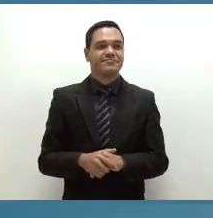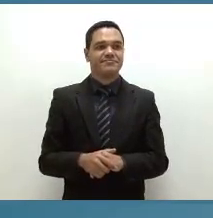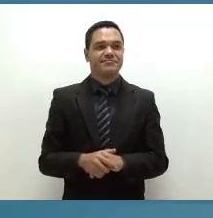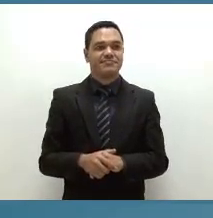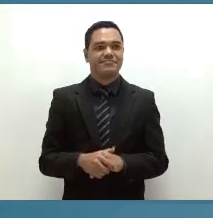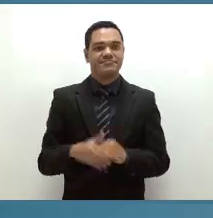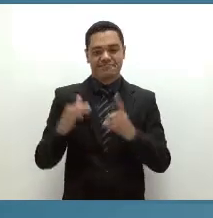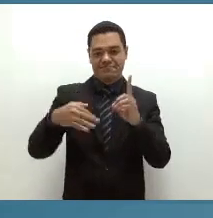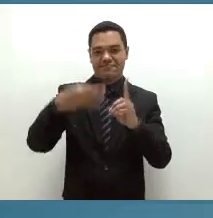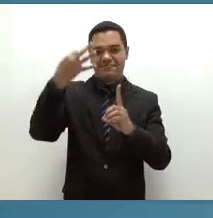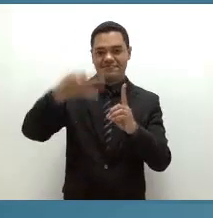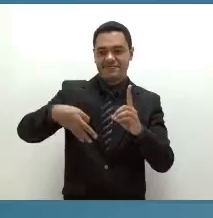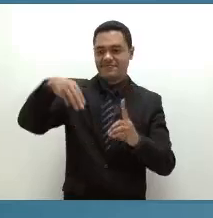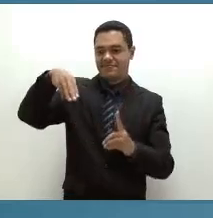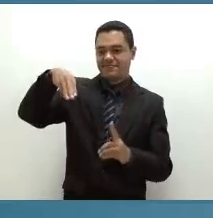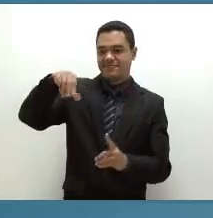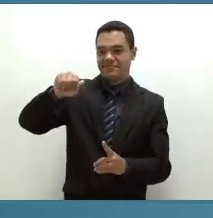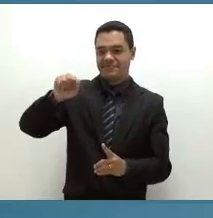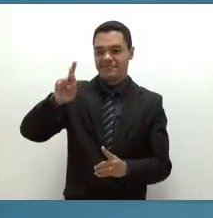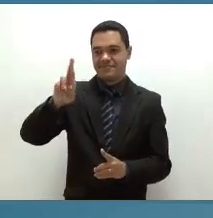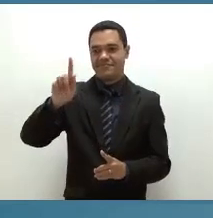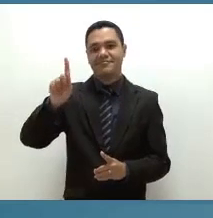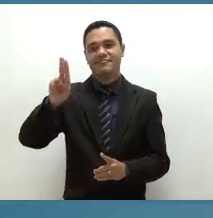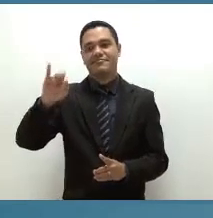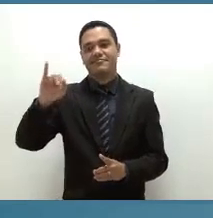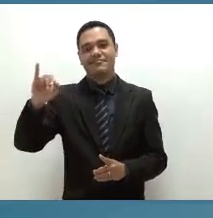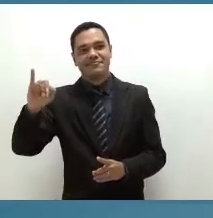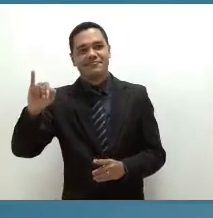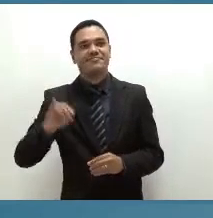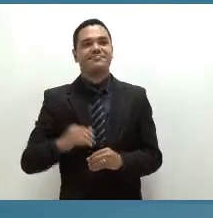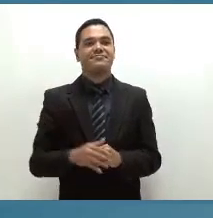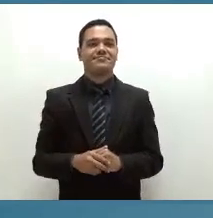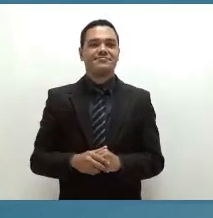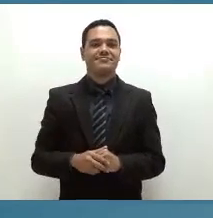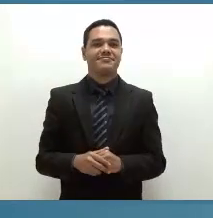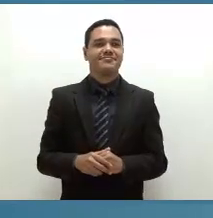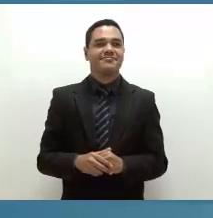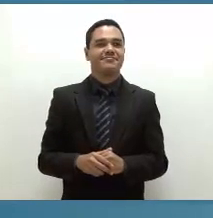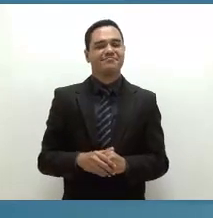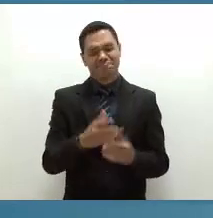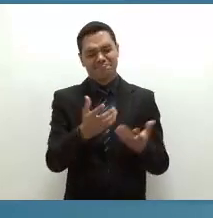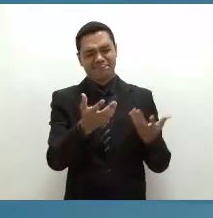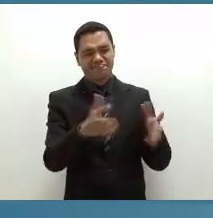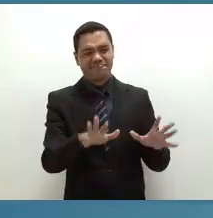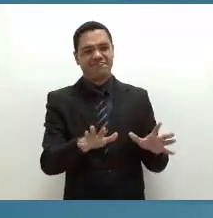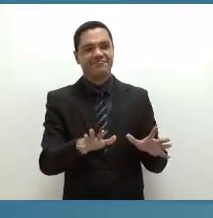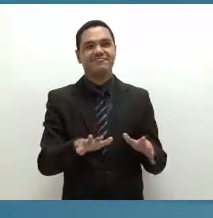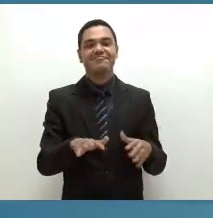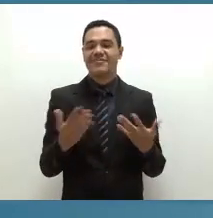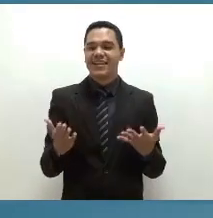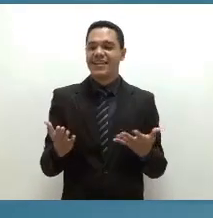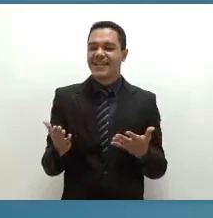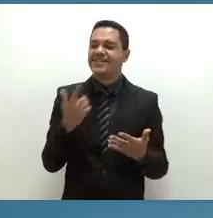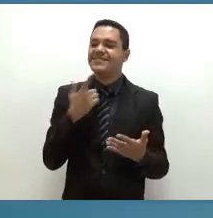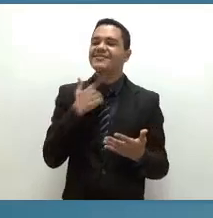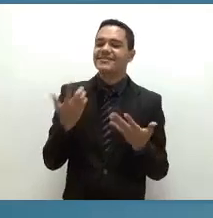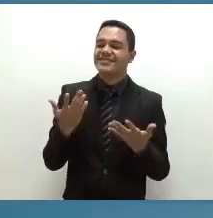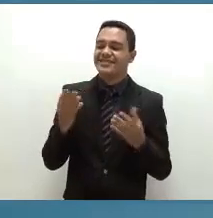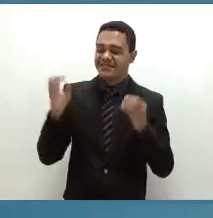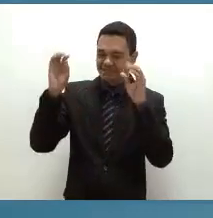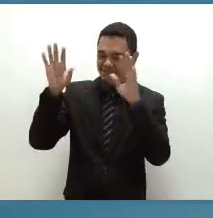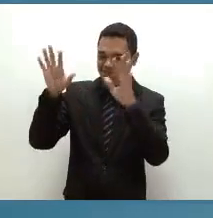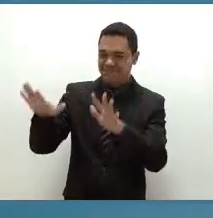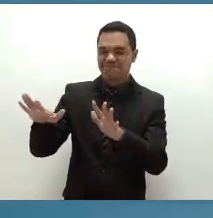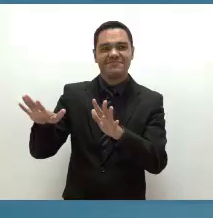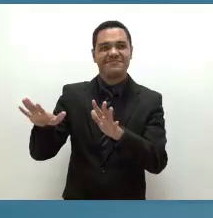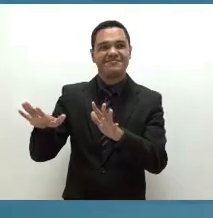Desembargadora Margui Gaspar Bittencourt. Presidente, não, mas desde já desejando muito sucesso e